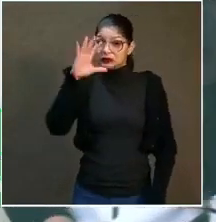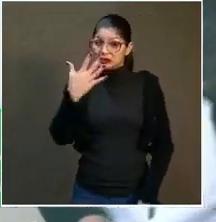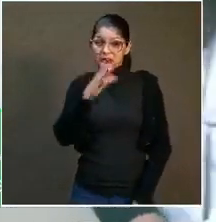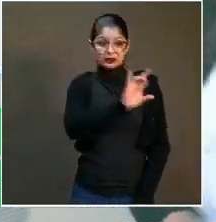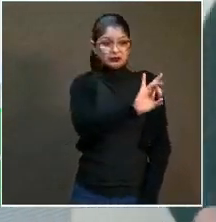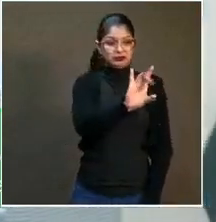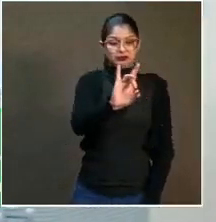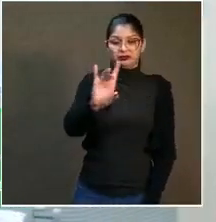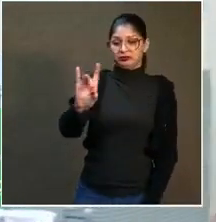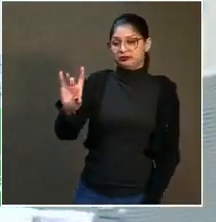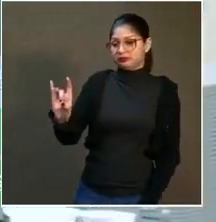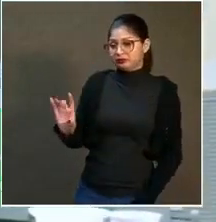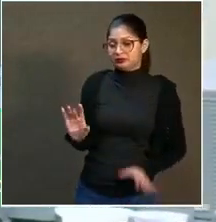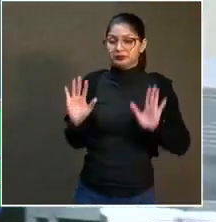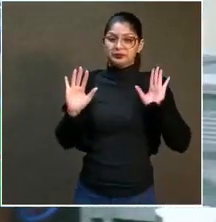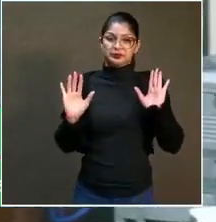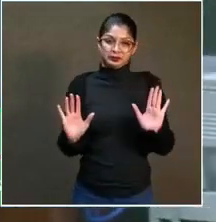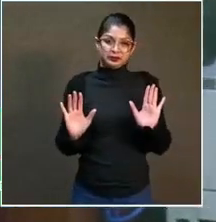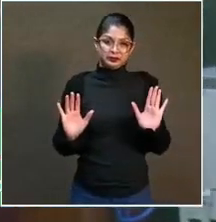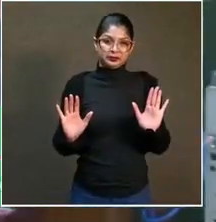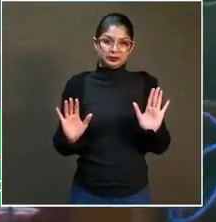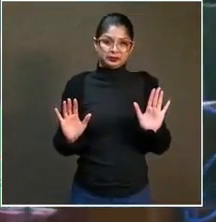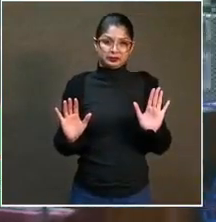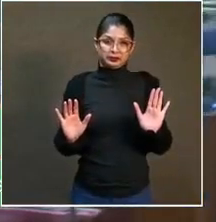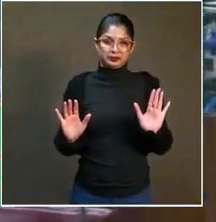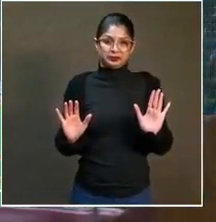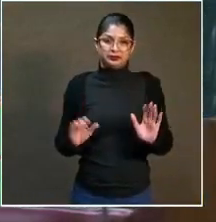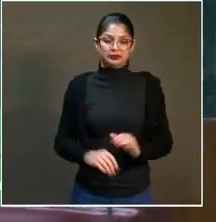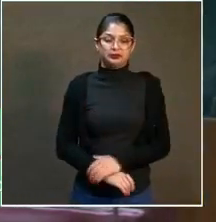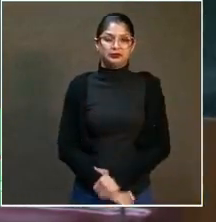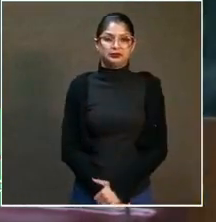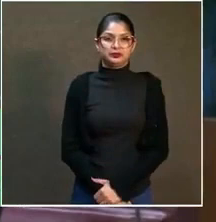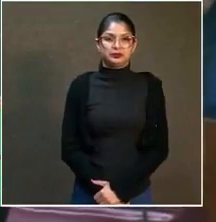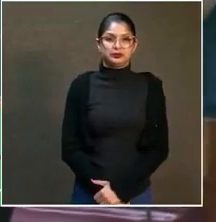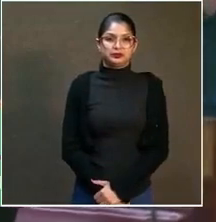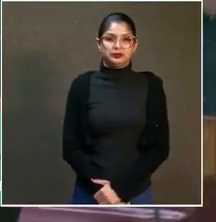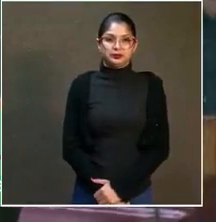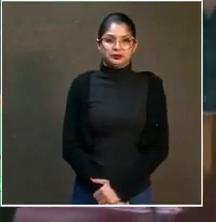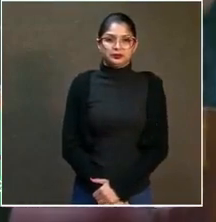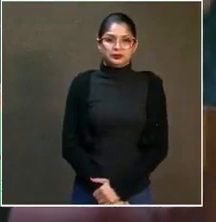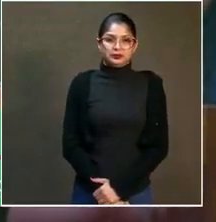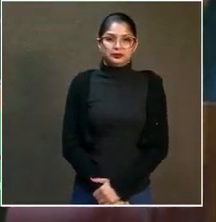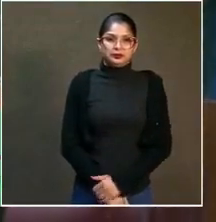poder decidir quando foi apresentado a vossas excelências essa aquisição.